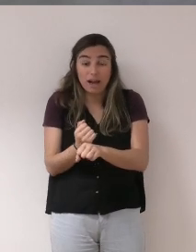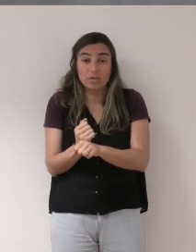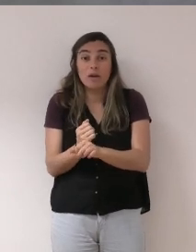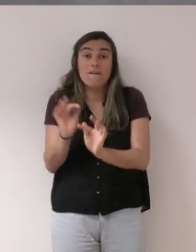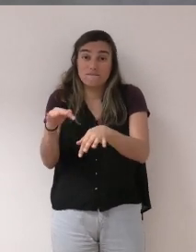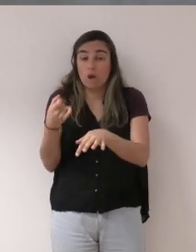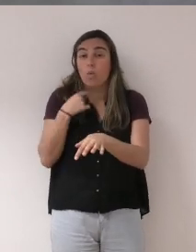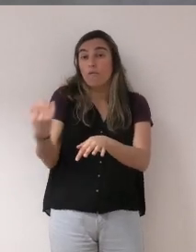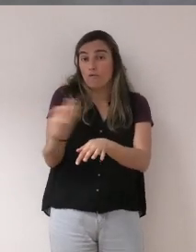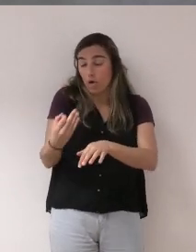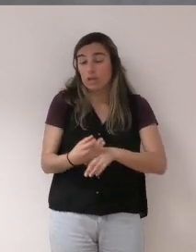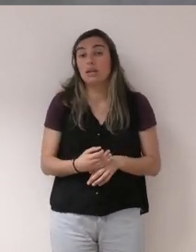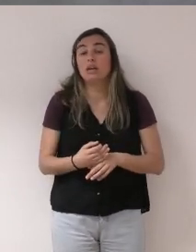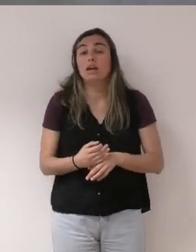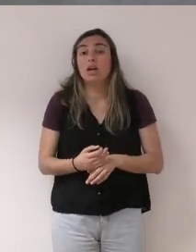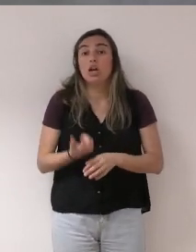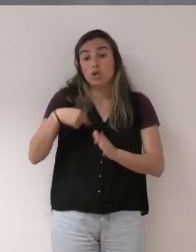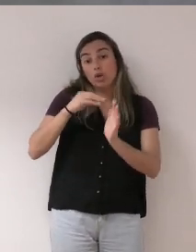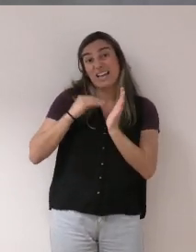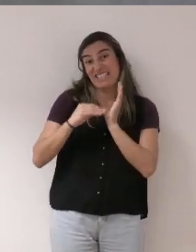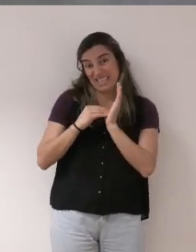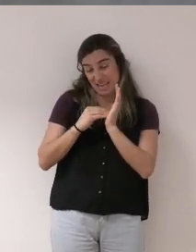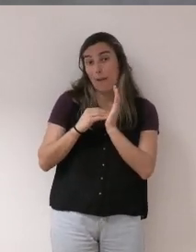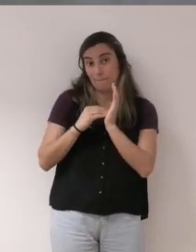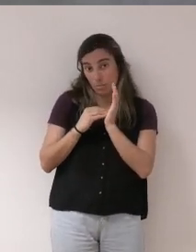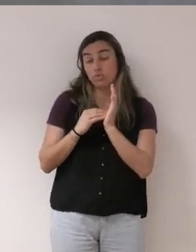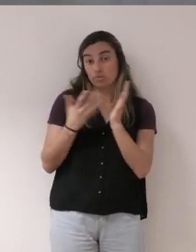isso mesmo, o nome com o qual assinamos as atas.